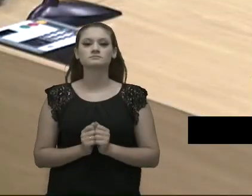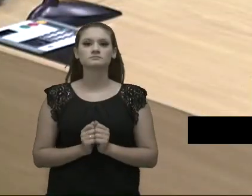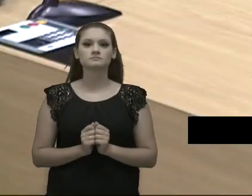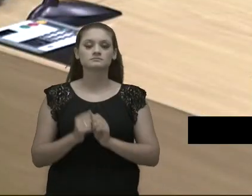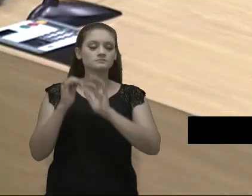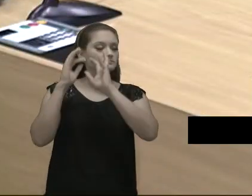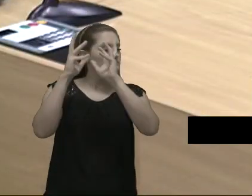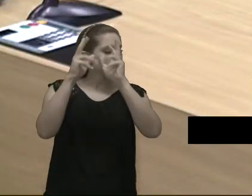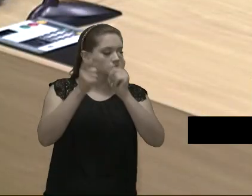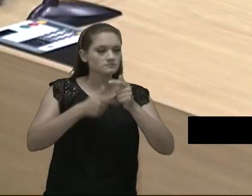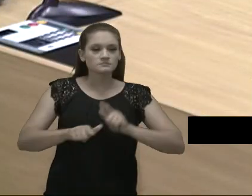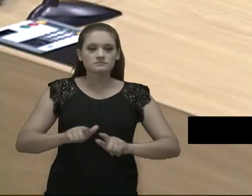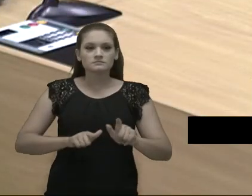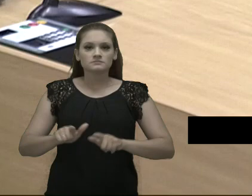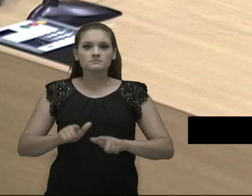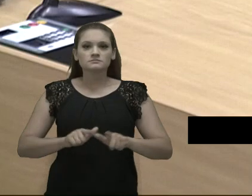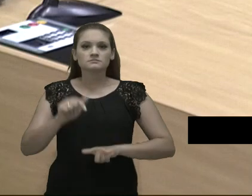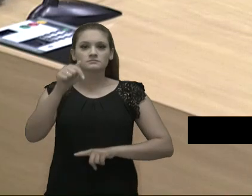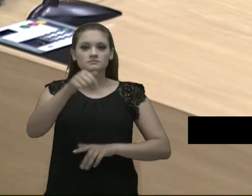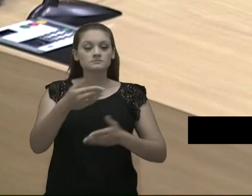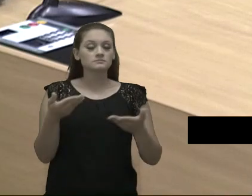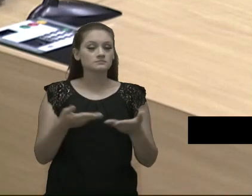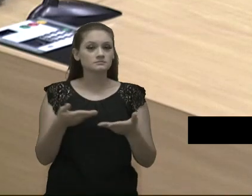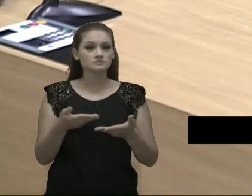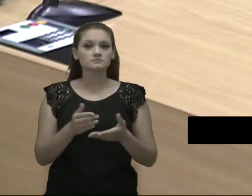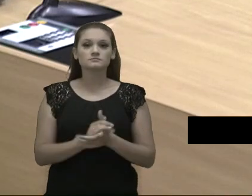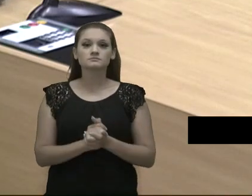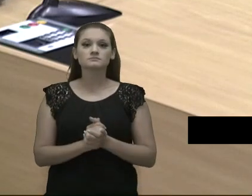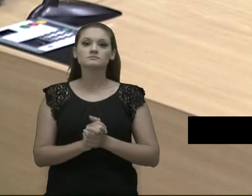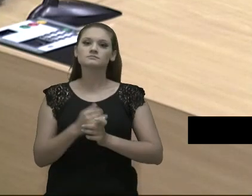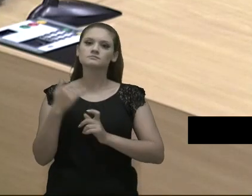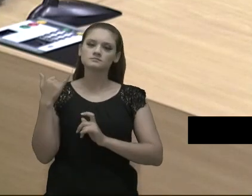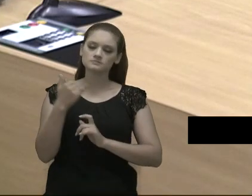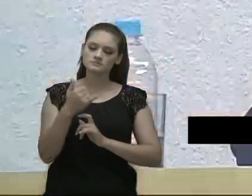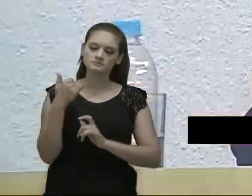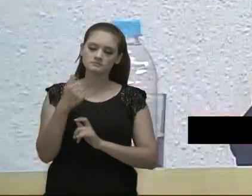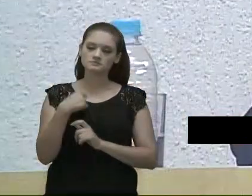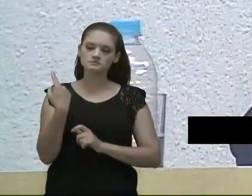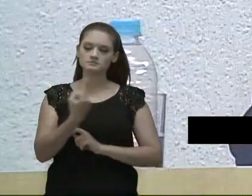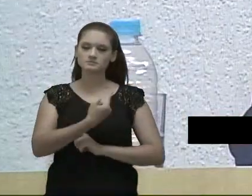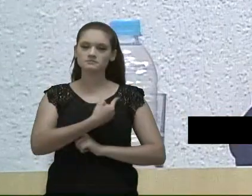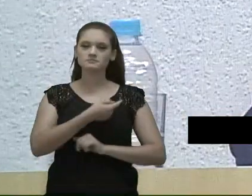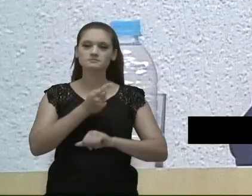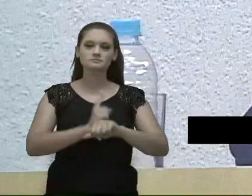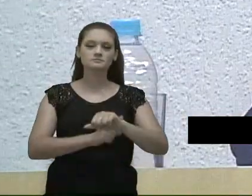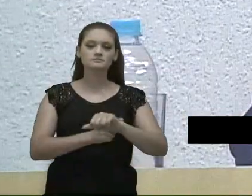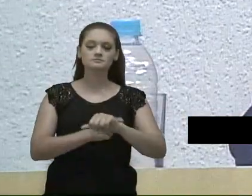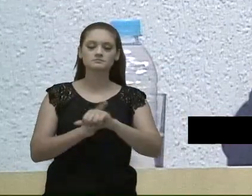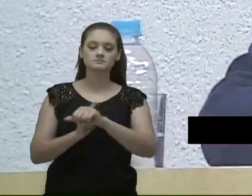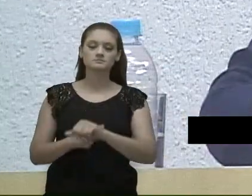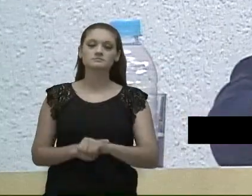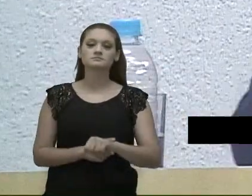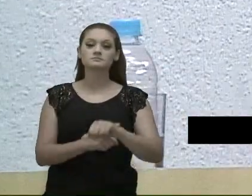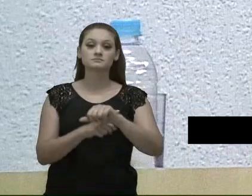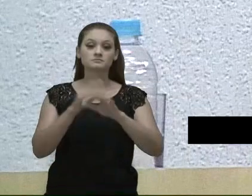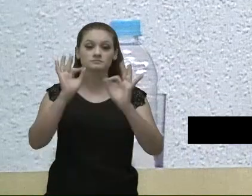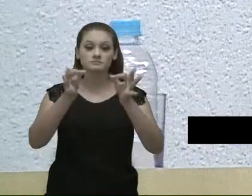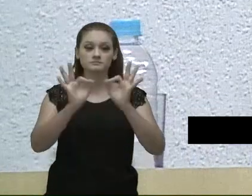Todo o trabalho que o senhor faz nesse momento, pode informar para a gente os locais e horários que presta